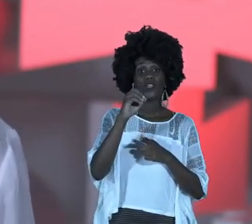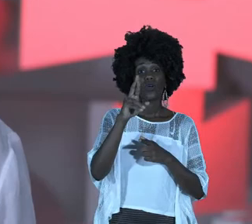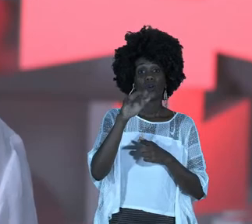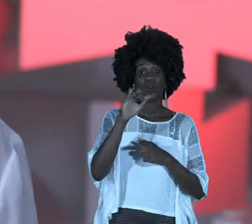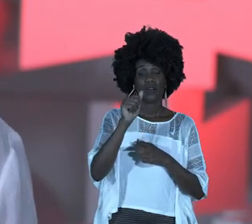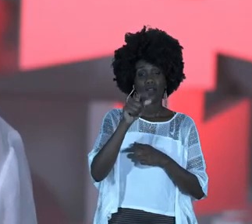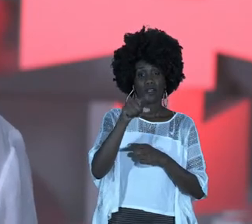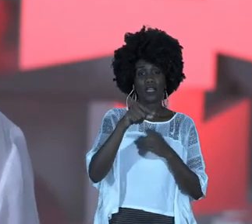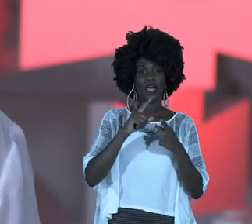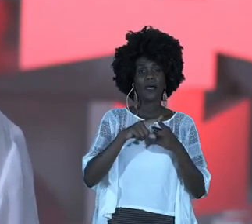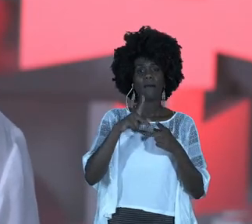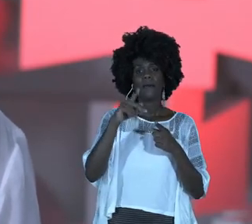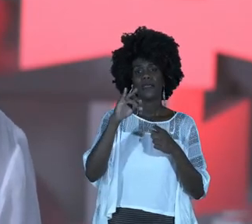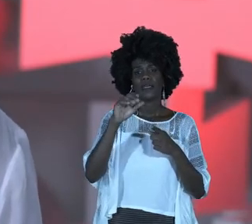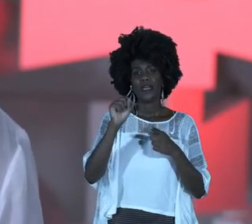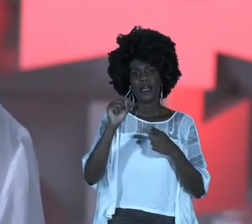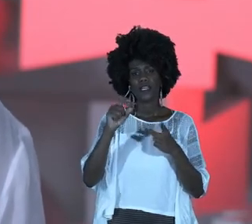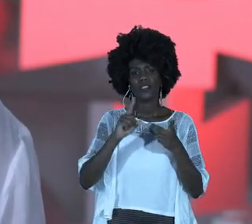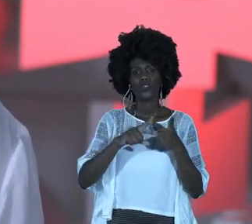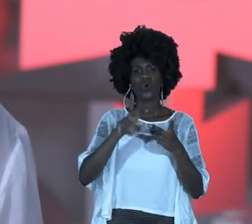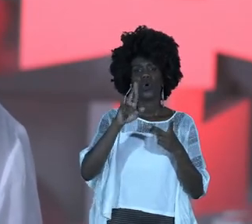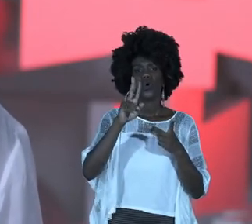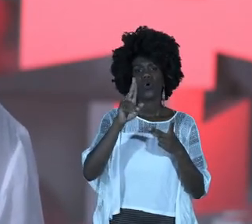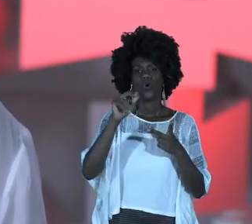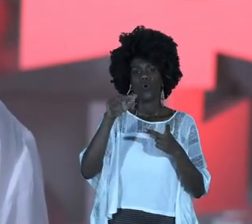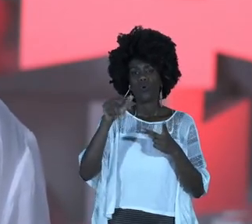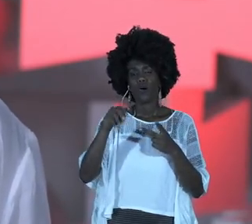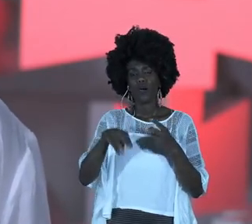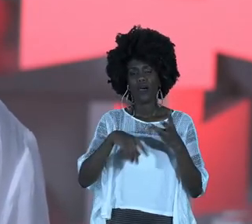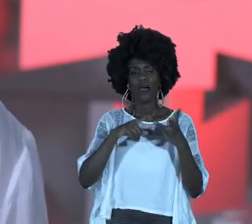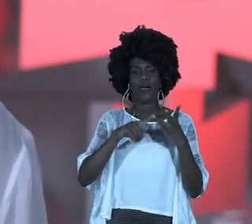Picasso, Juan Gris, Braque e outros